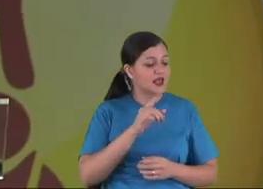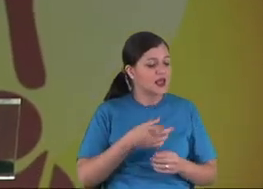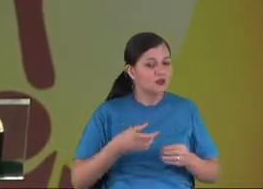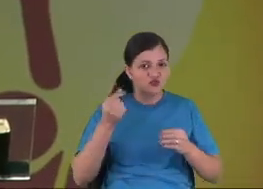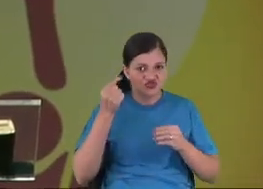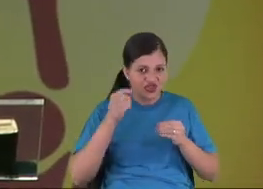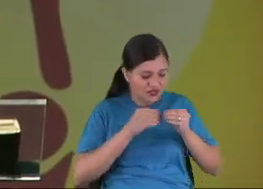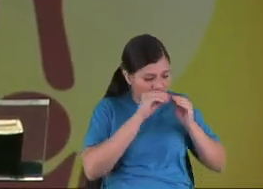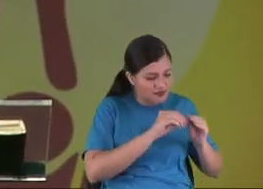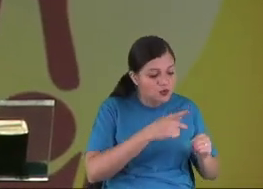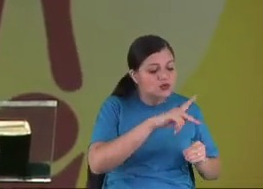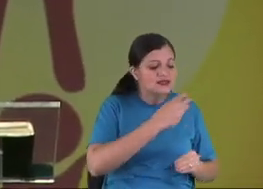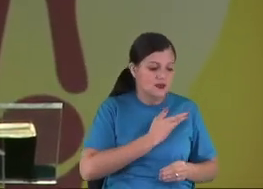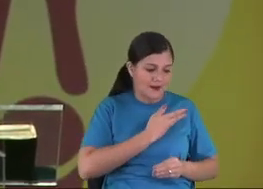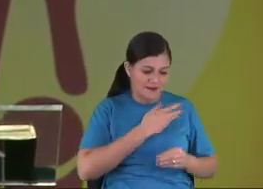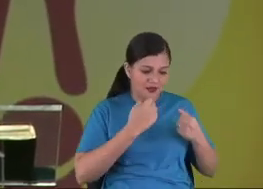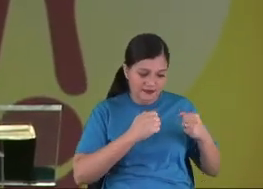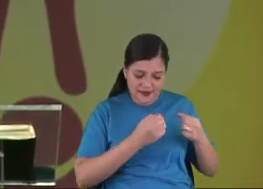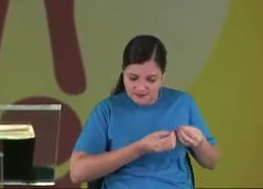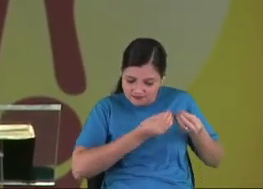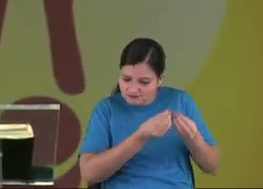precisando.